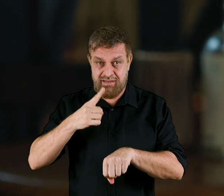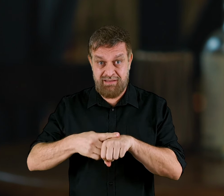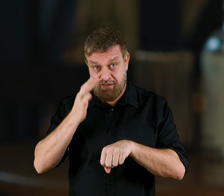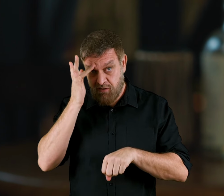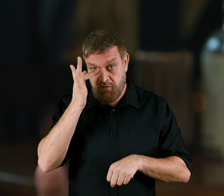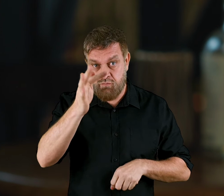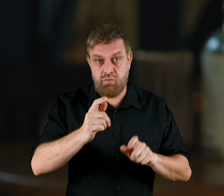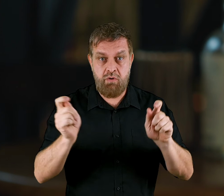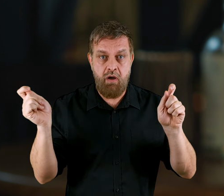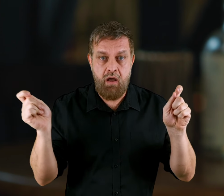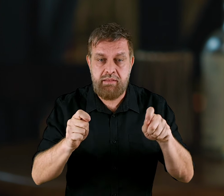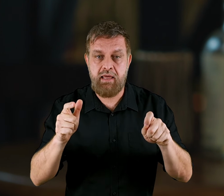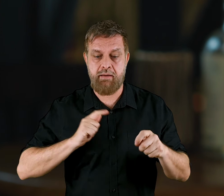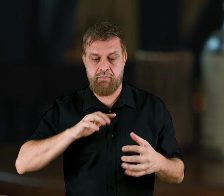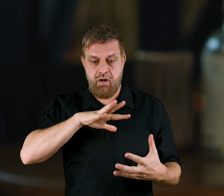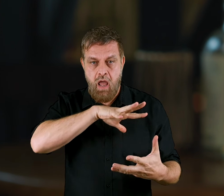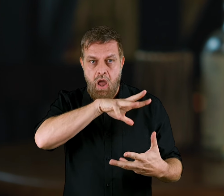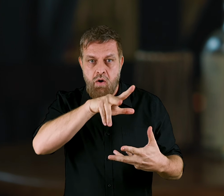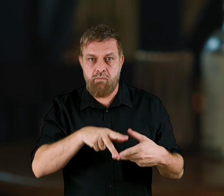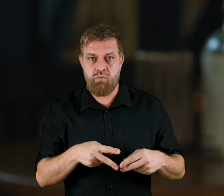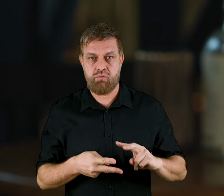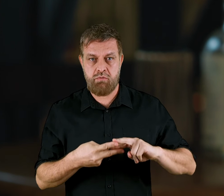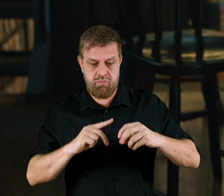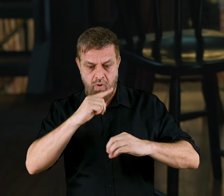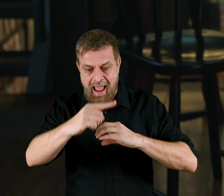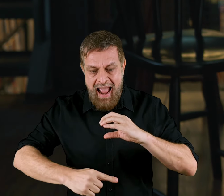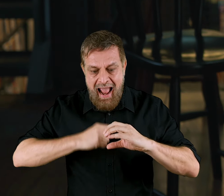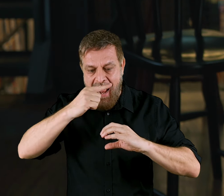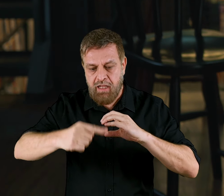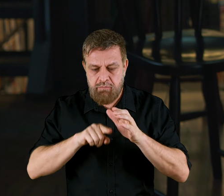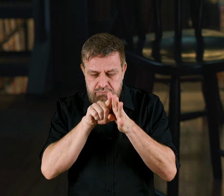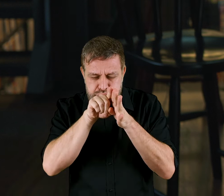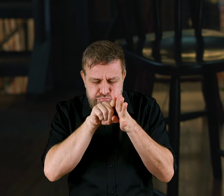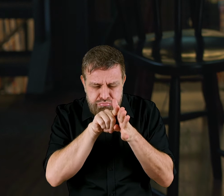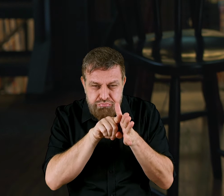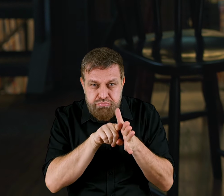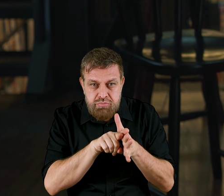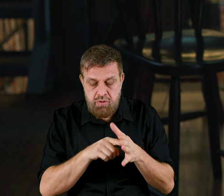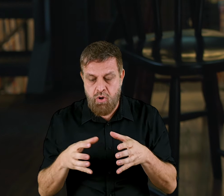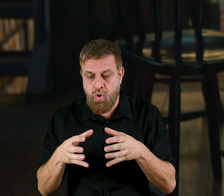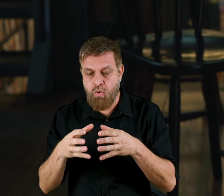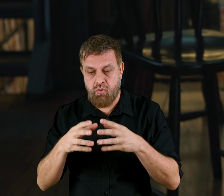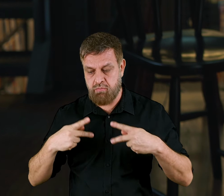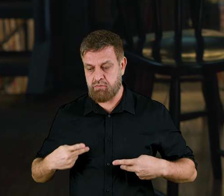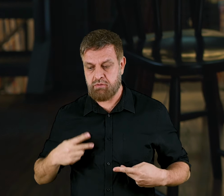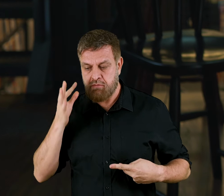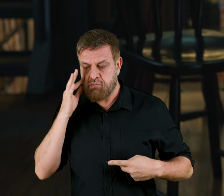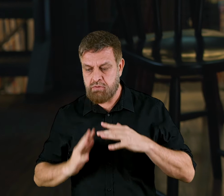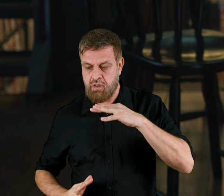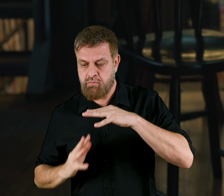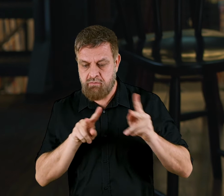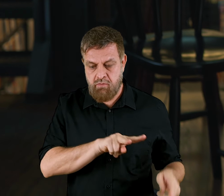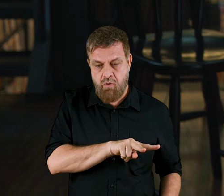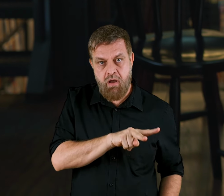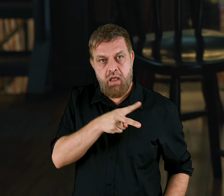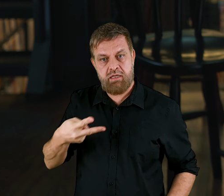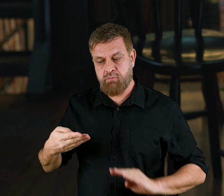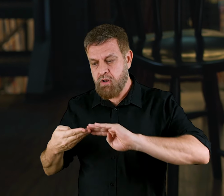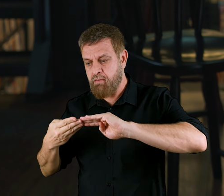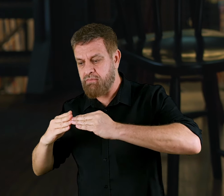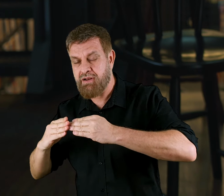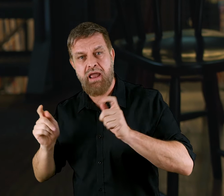possível modelar o mundo átomo a átomo. O que os transhumanistas vão pensar? Vão transpor isso para a biologia e pensar, talvez